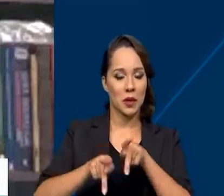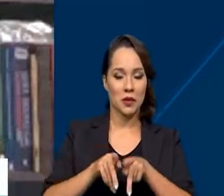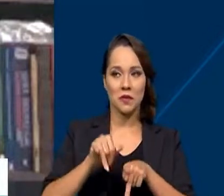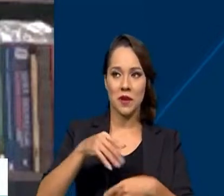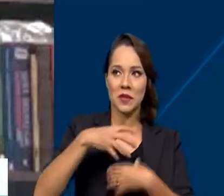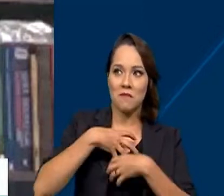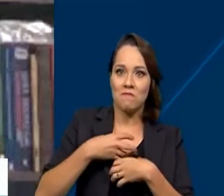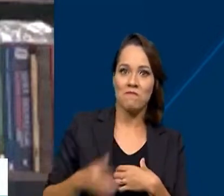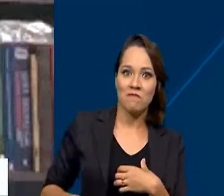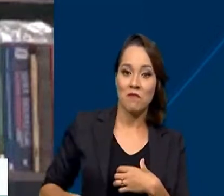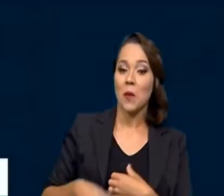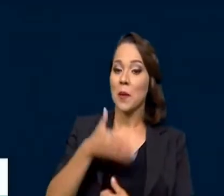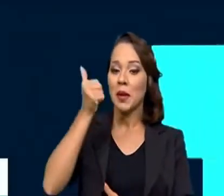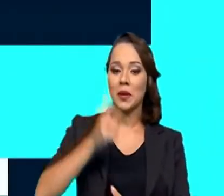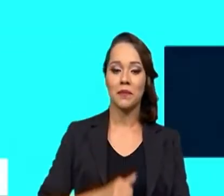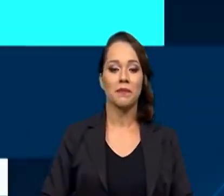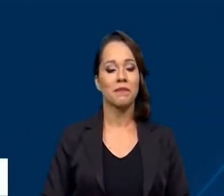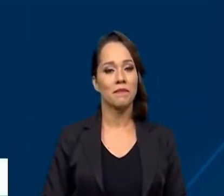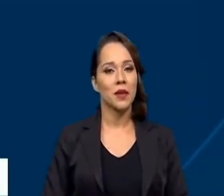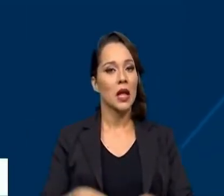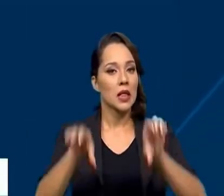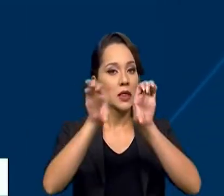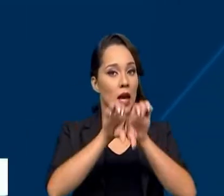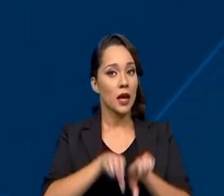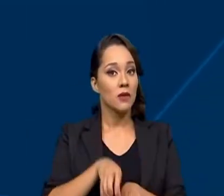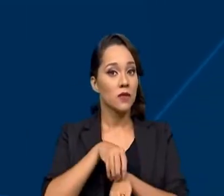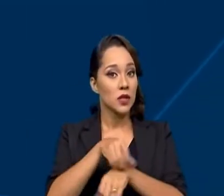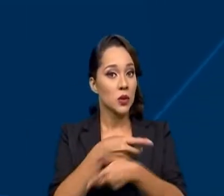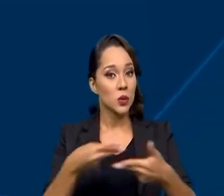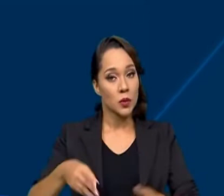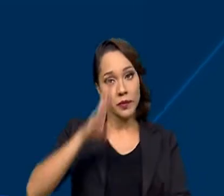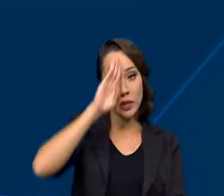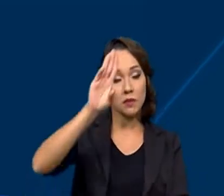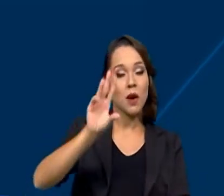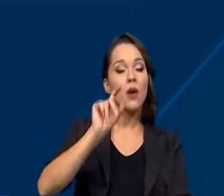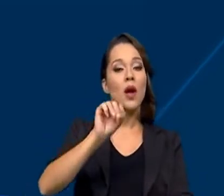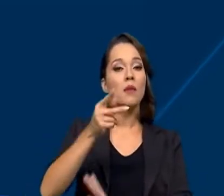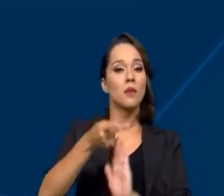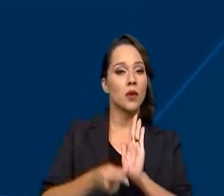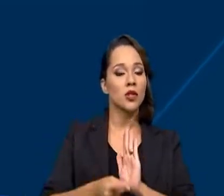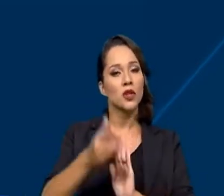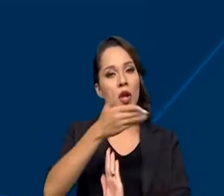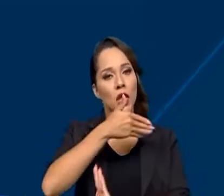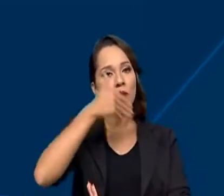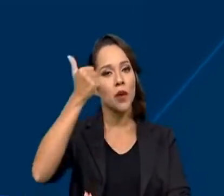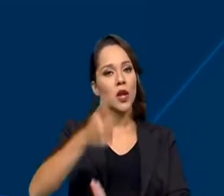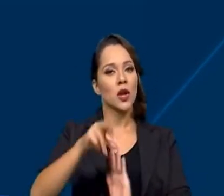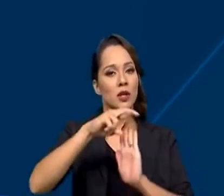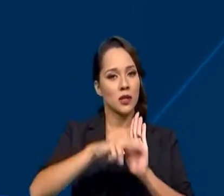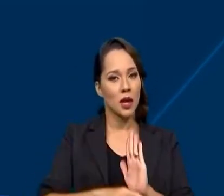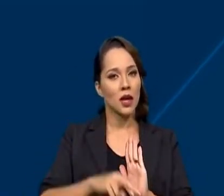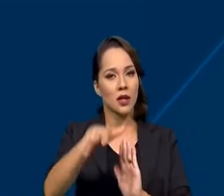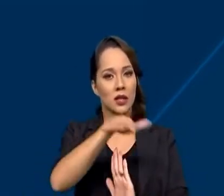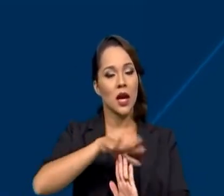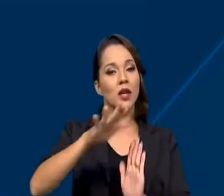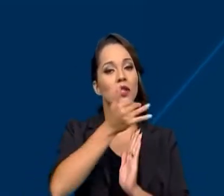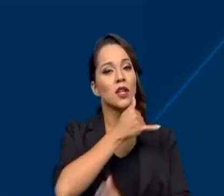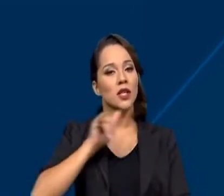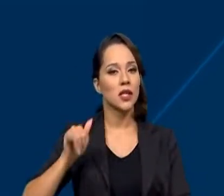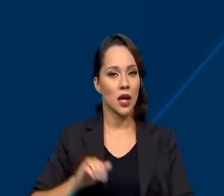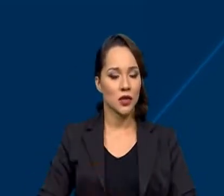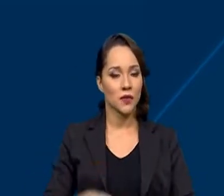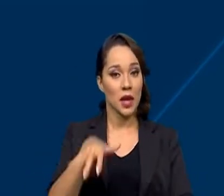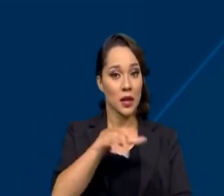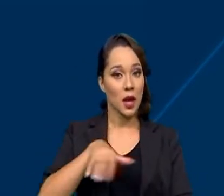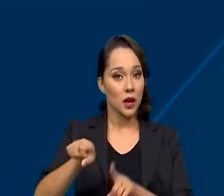sentir no bolso uma melhora. Na infraestrutura, o destaque é para o projeto que melhora as regras do setor elétrico. Na